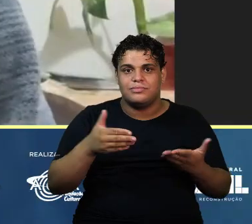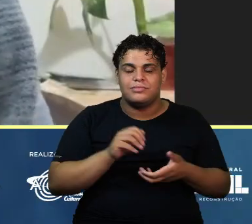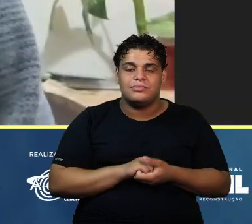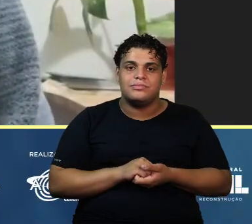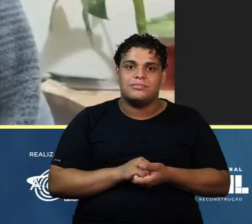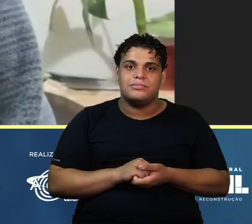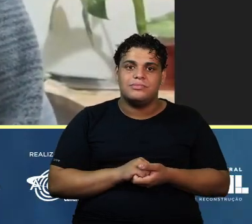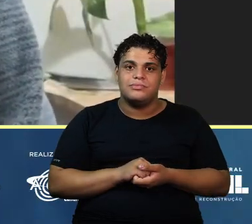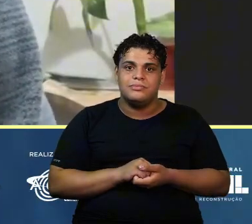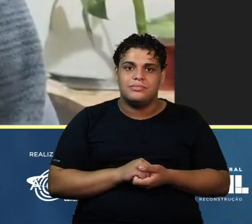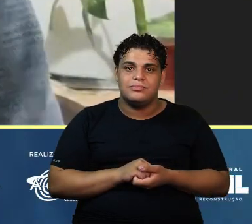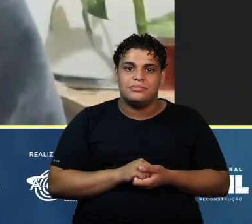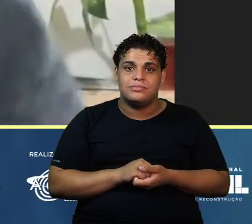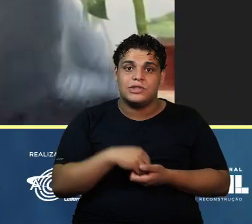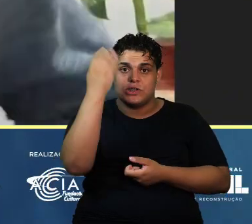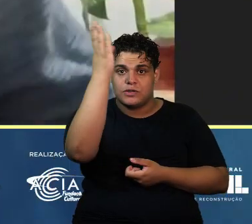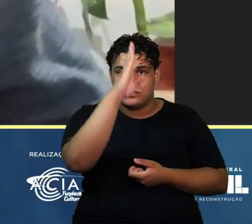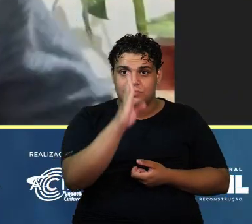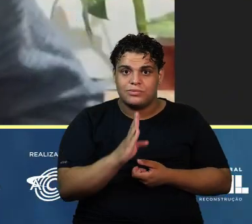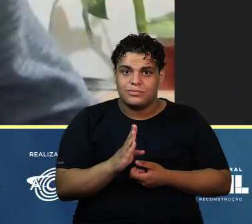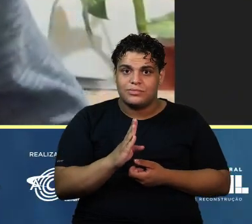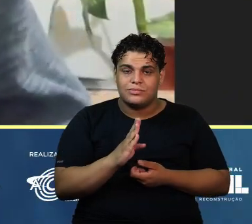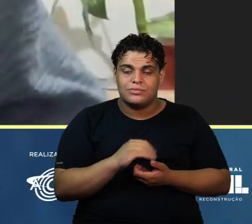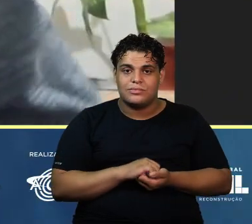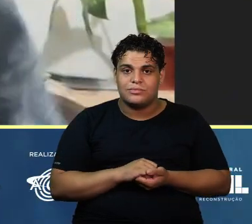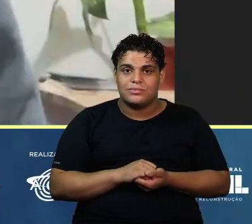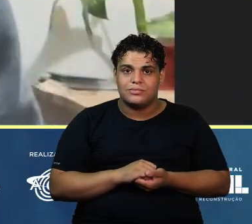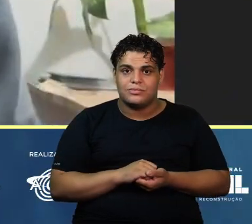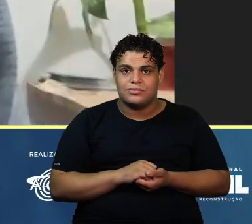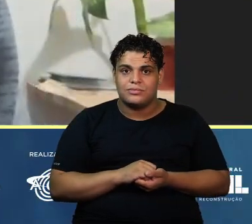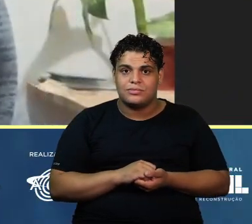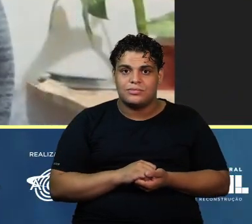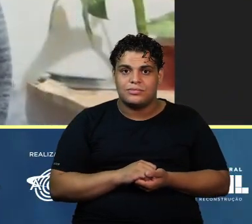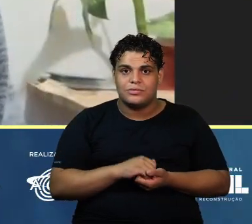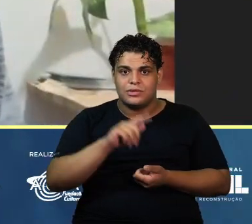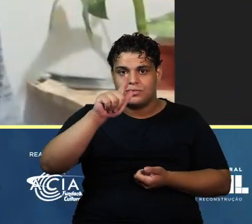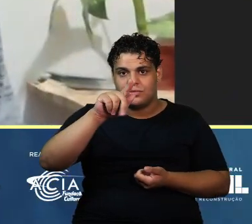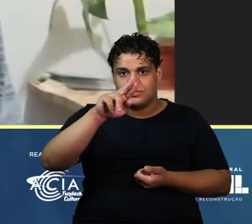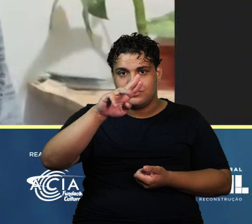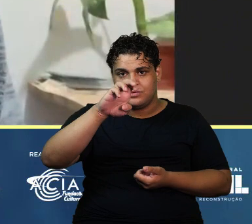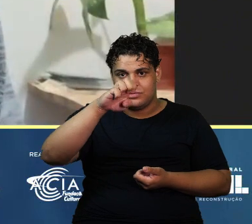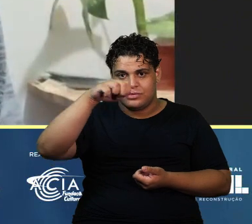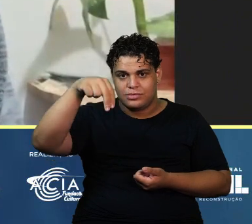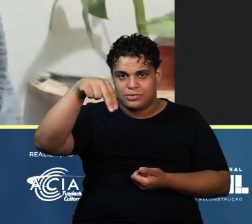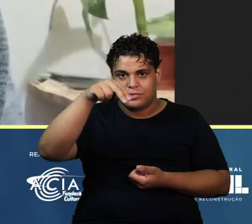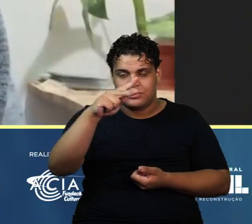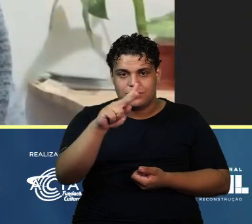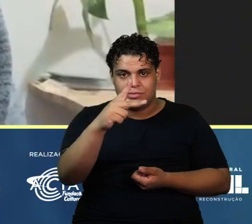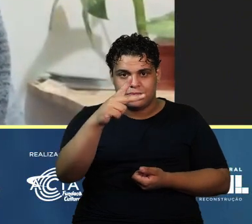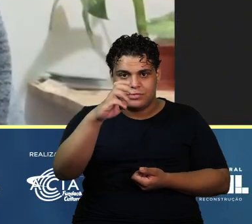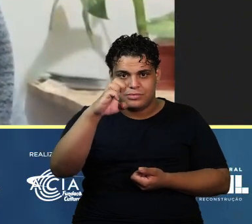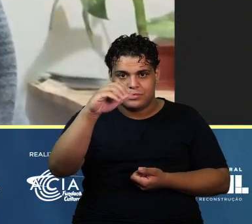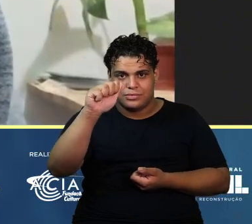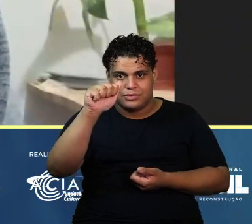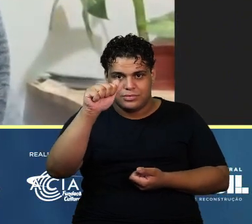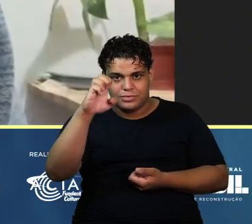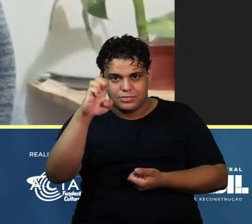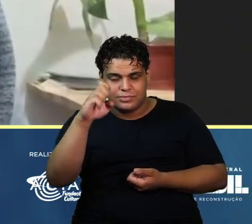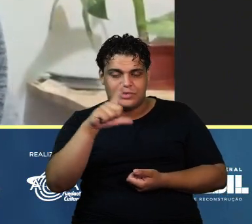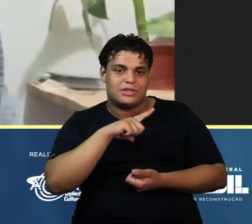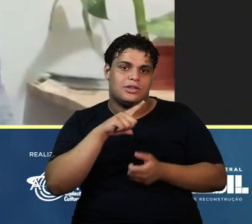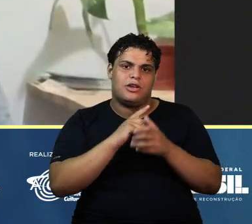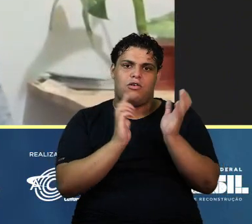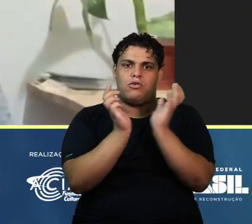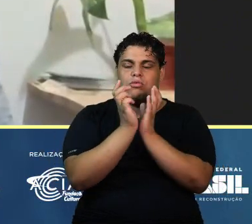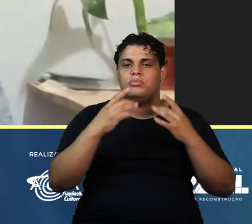né? No Brasil, o Greenpeace ele tem diversos grupos de voluntários,